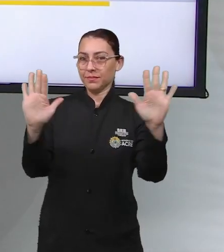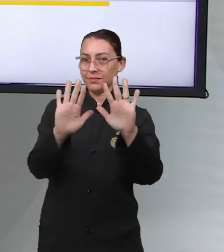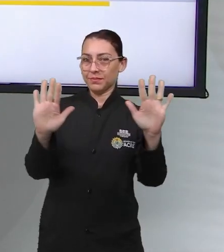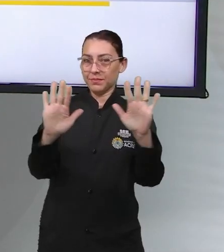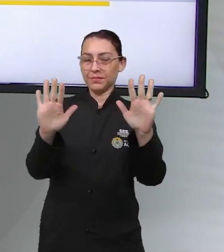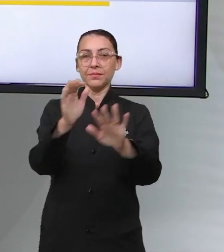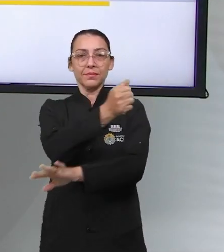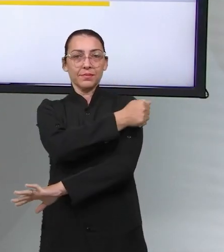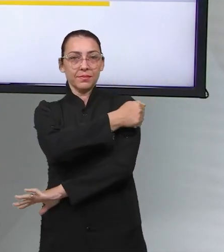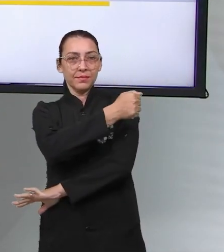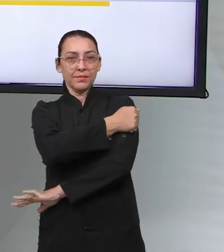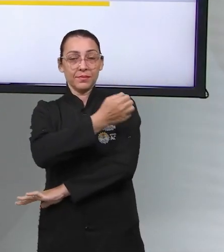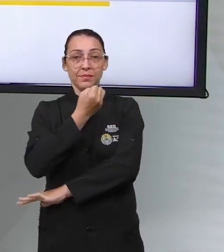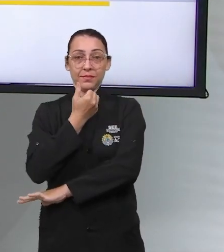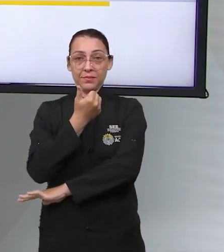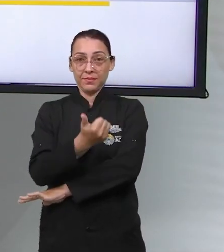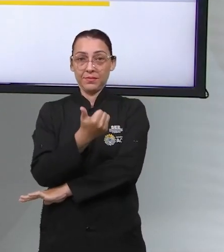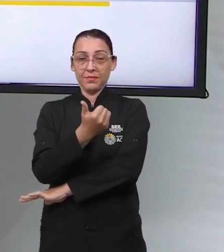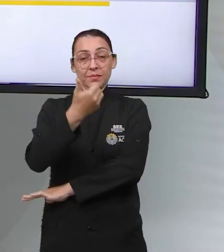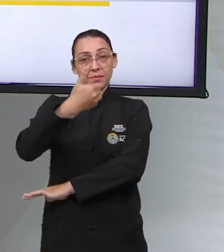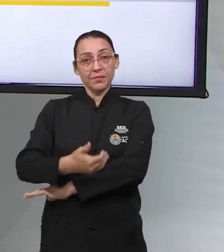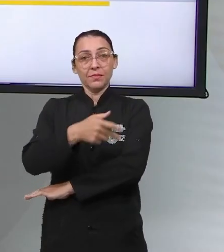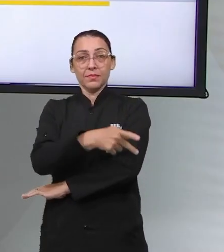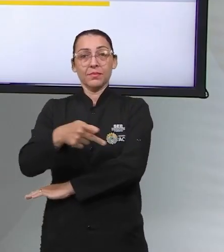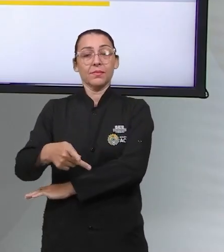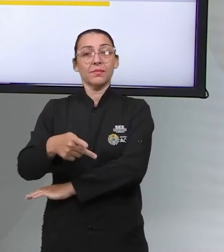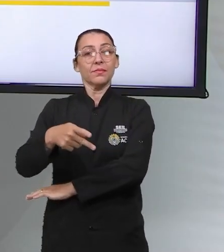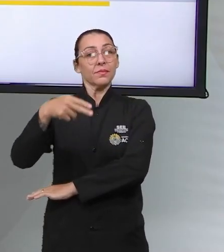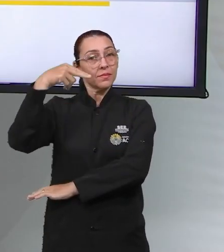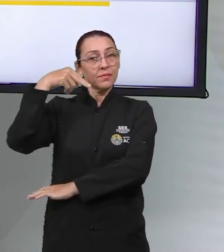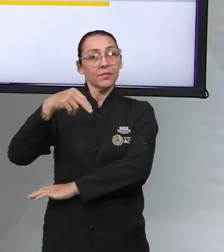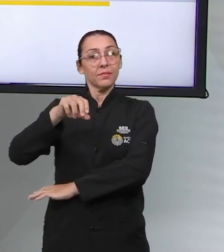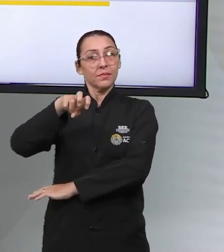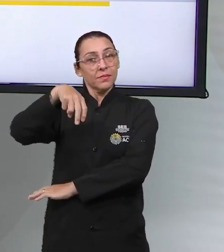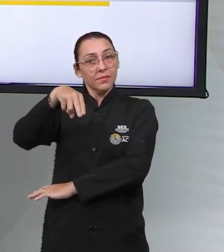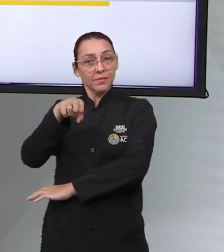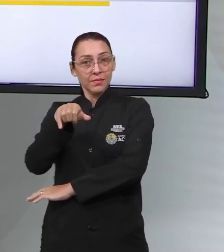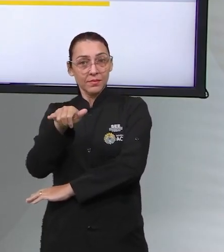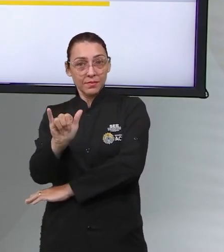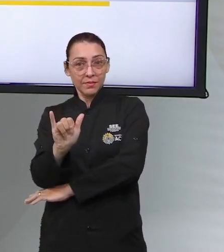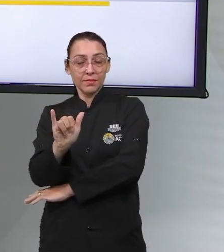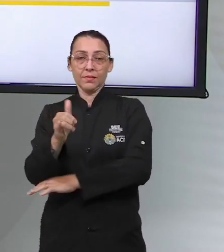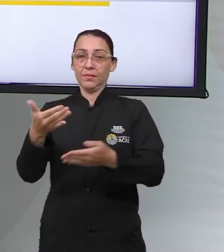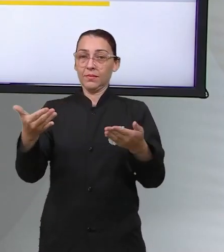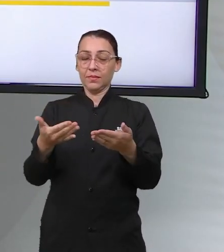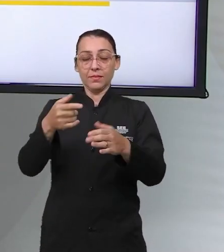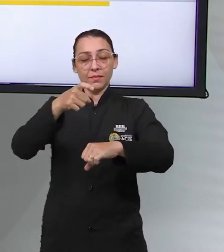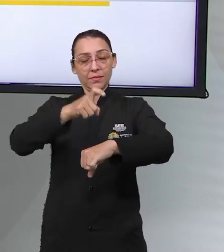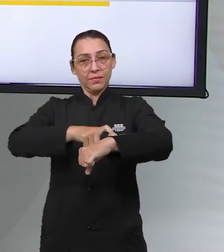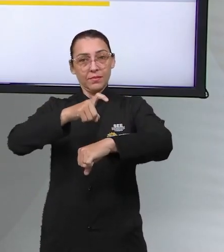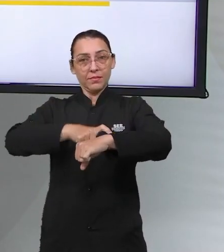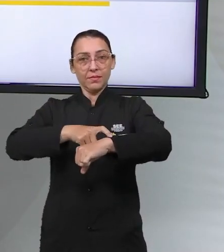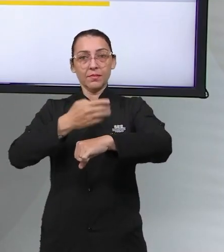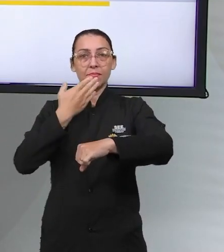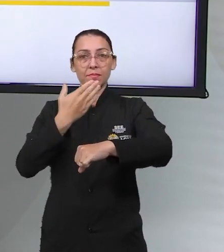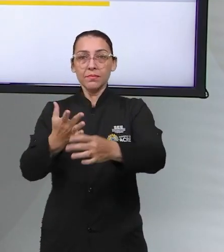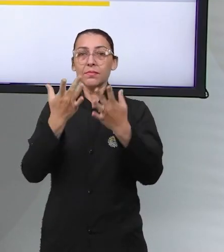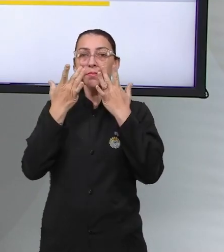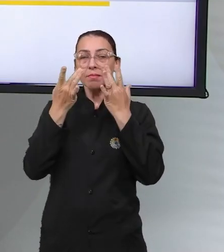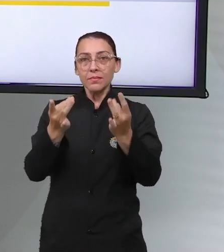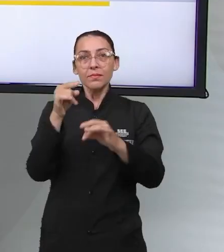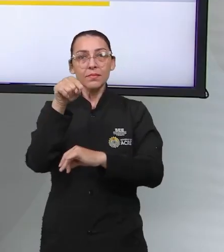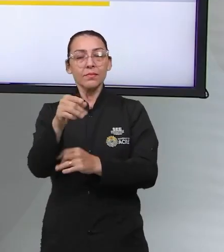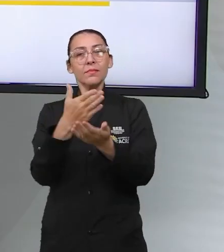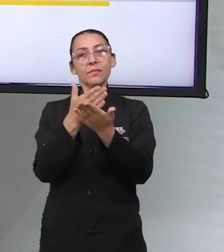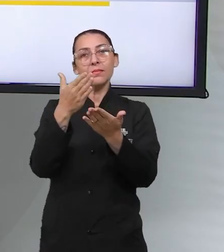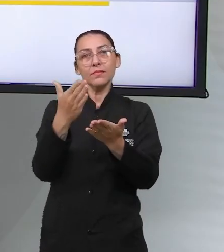Olá, aluno e aluna, tudo bem? Eu sou o professor Ney Araújo e a partir deste momento eu peço a sua atenção para que